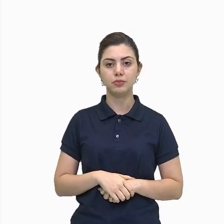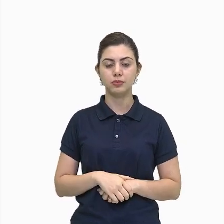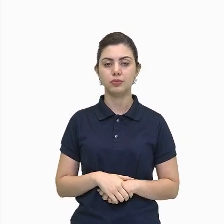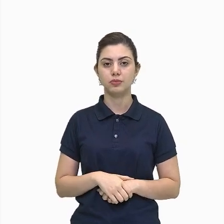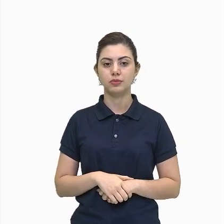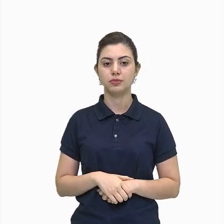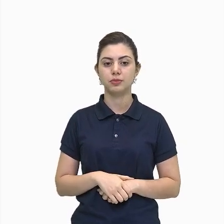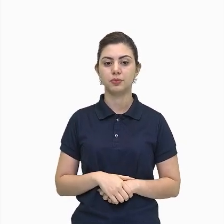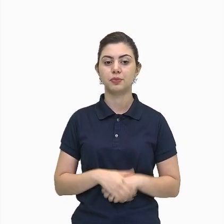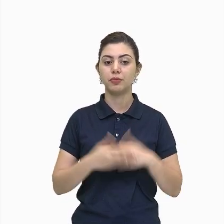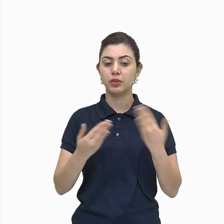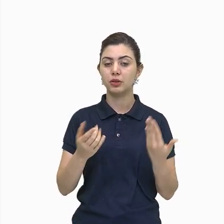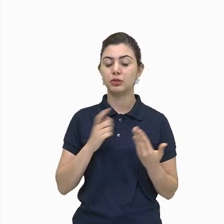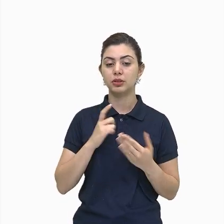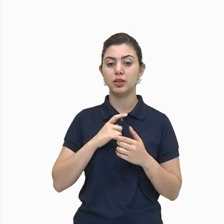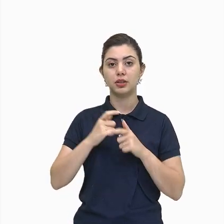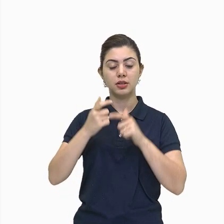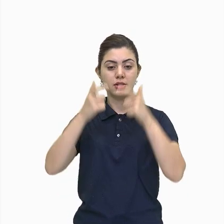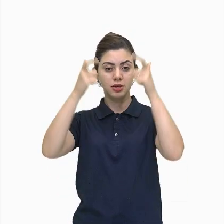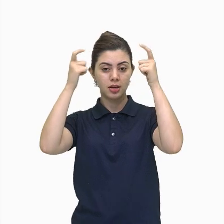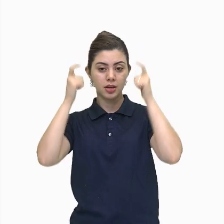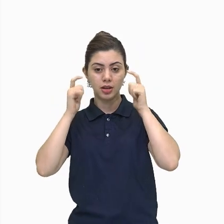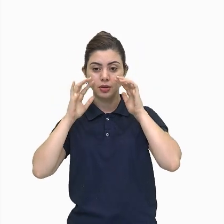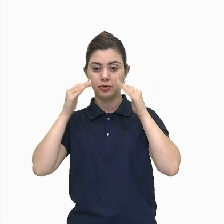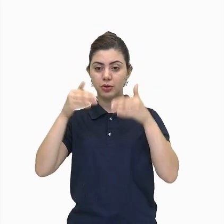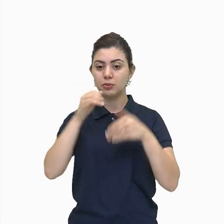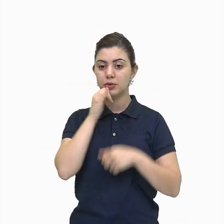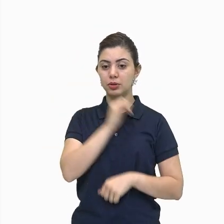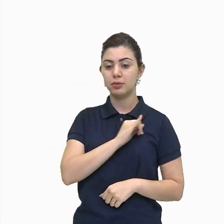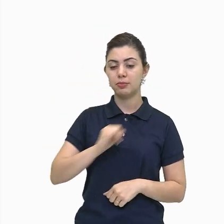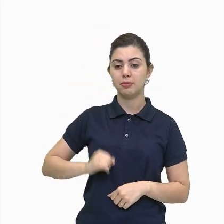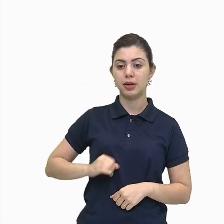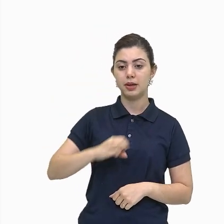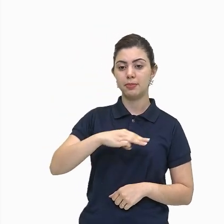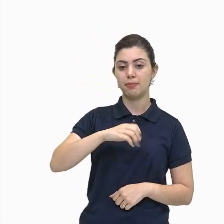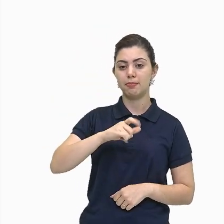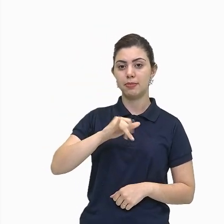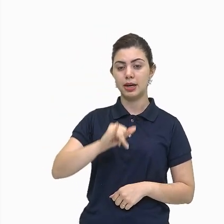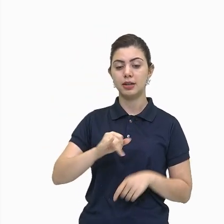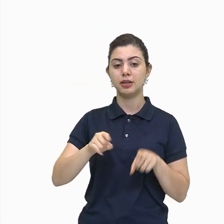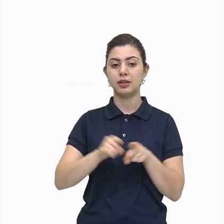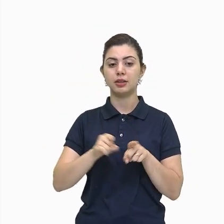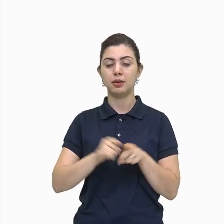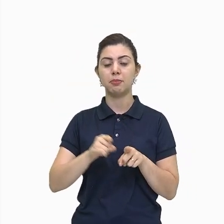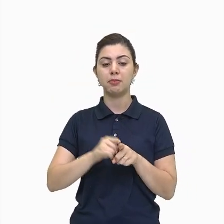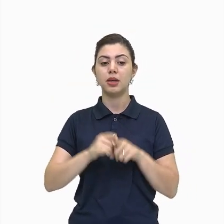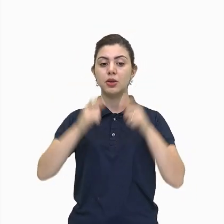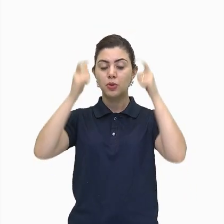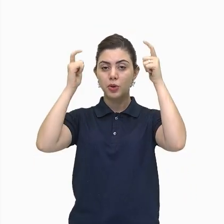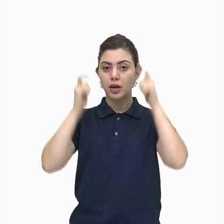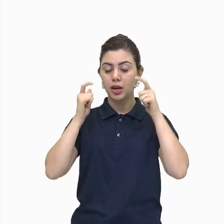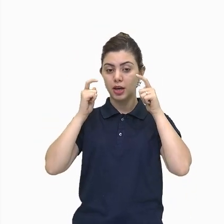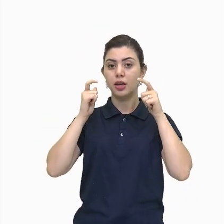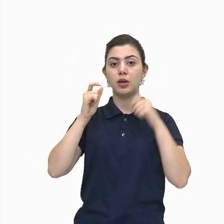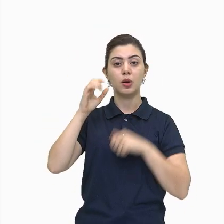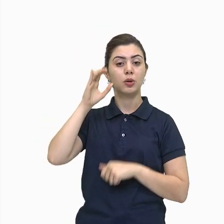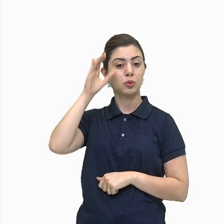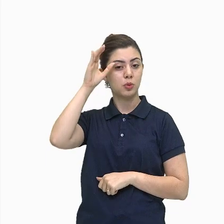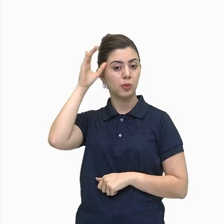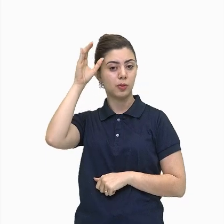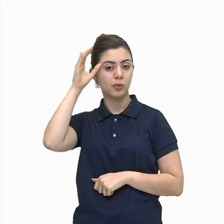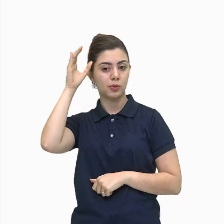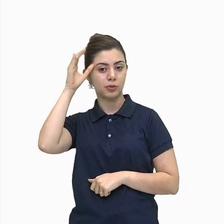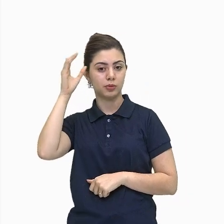ter reinos centralizados, como o Império do Mali e o Reino do Congo, com monarcas divinizados e